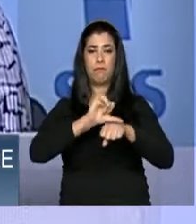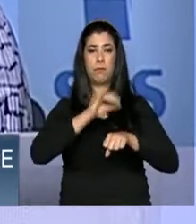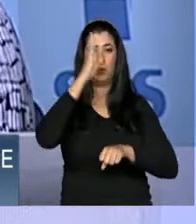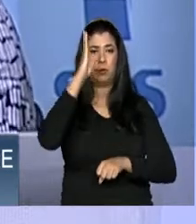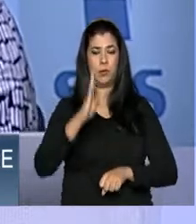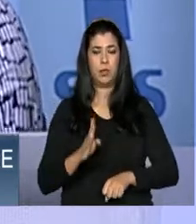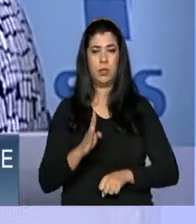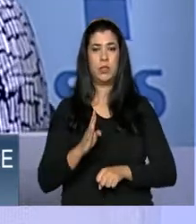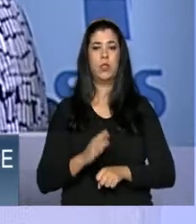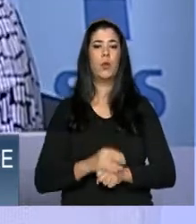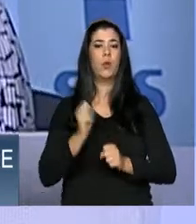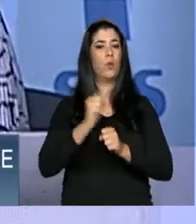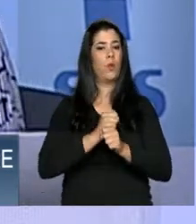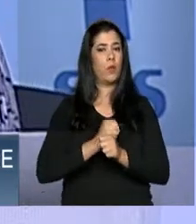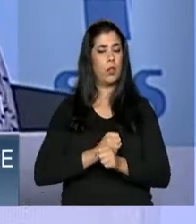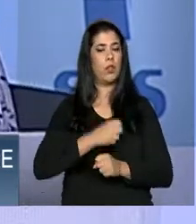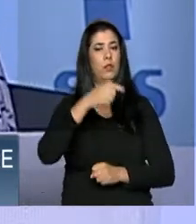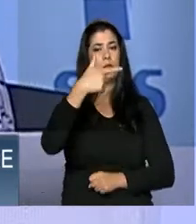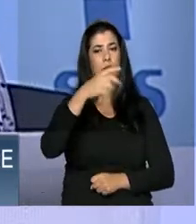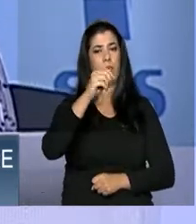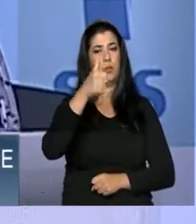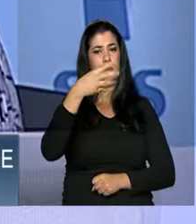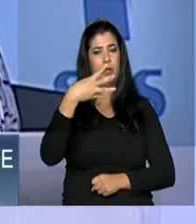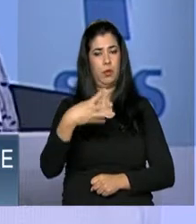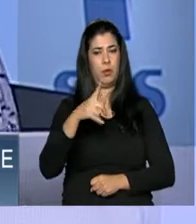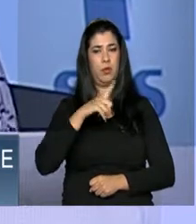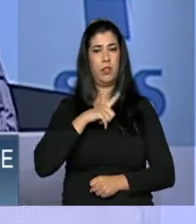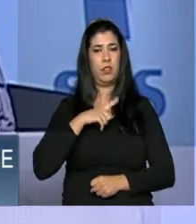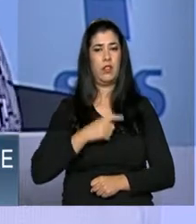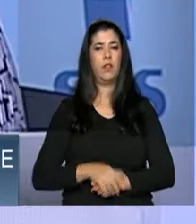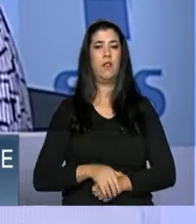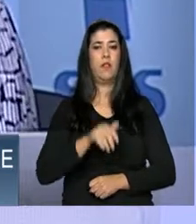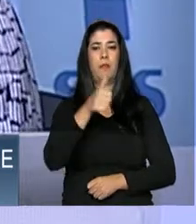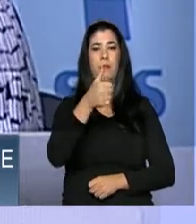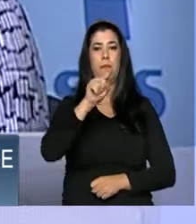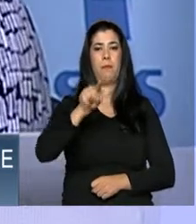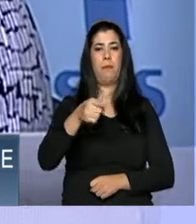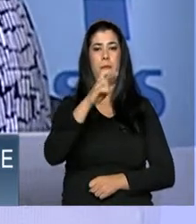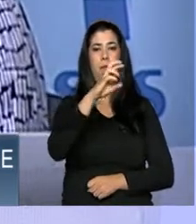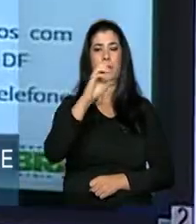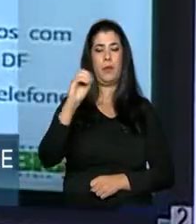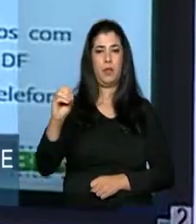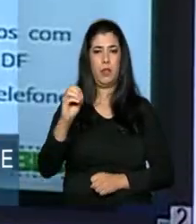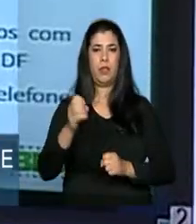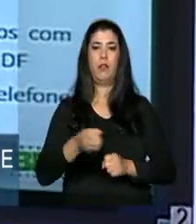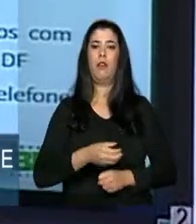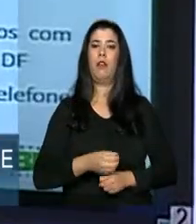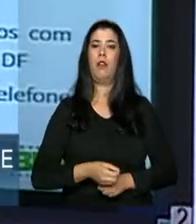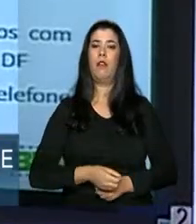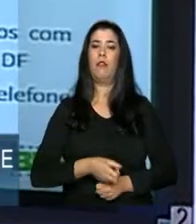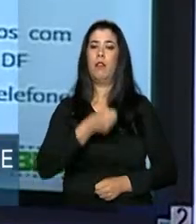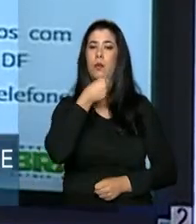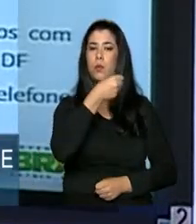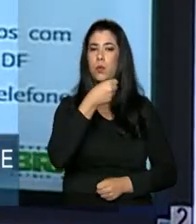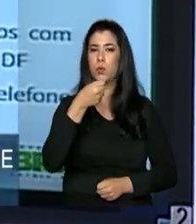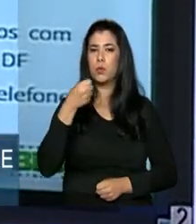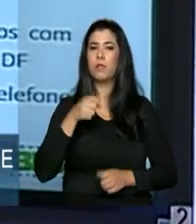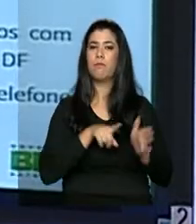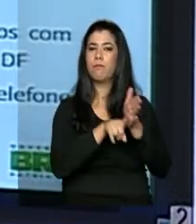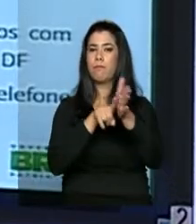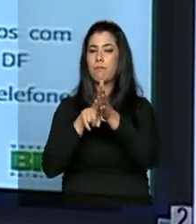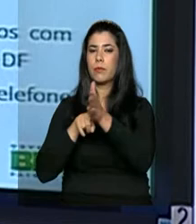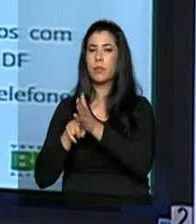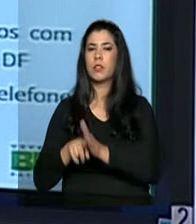de 2014, nós realizamos 1.500 entrevistas em cada uma das capitais, totalizando aí